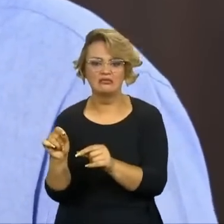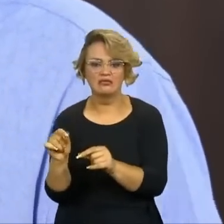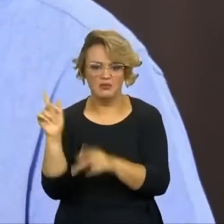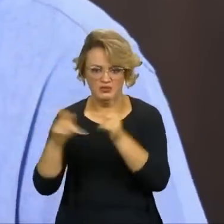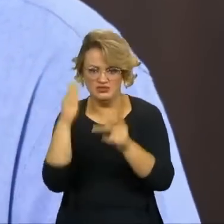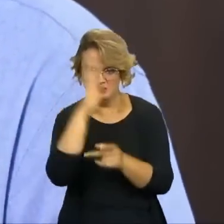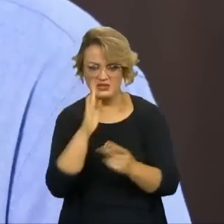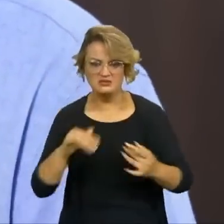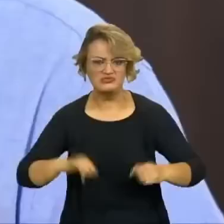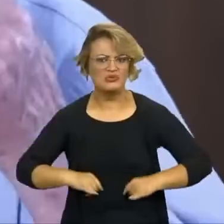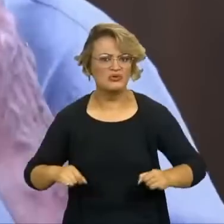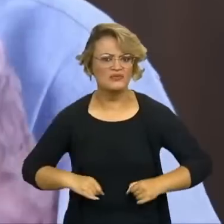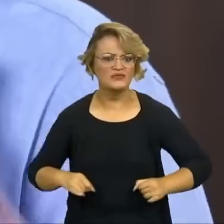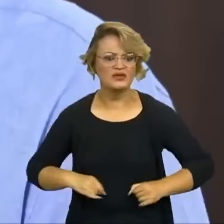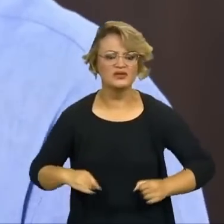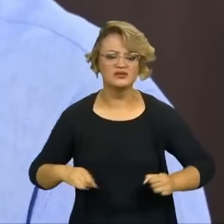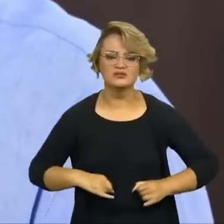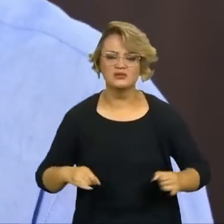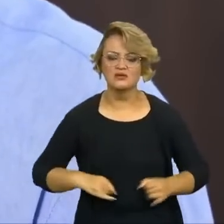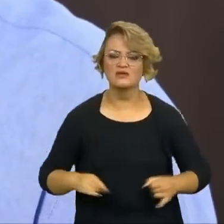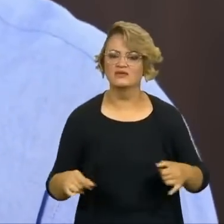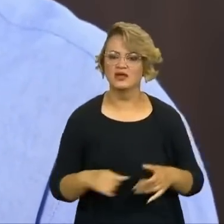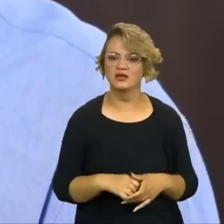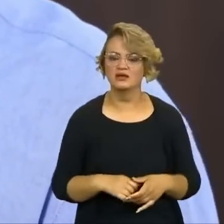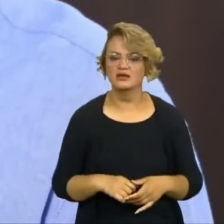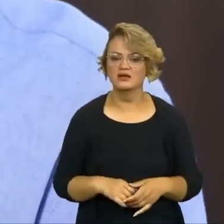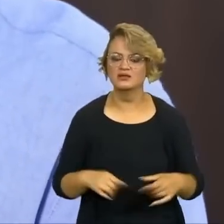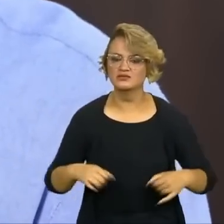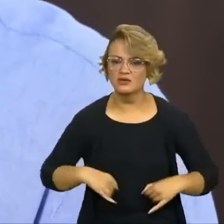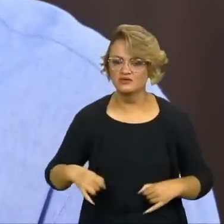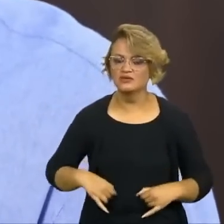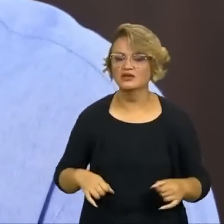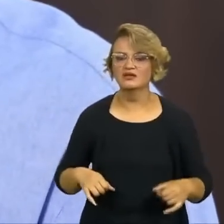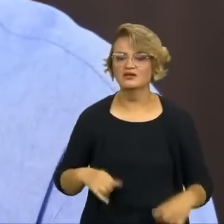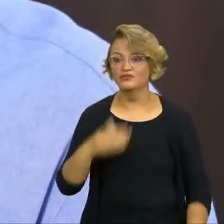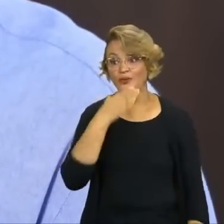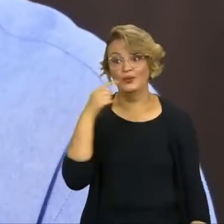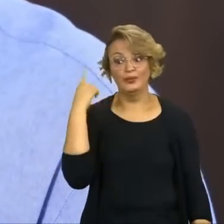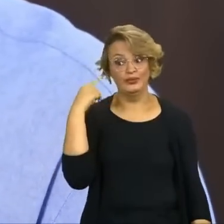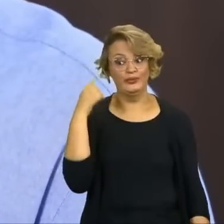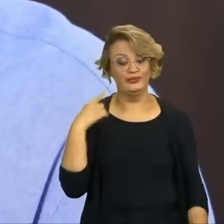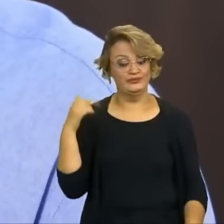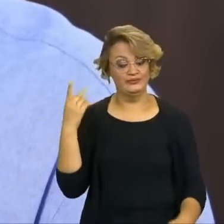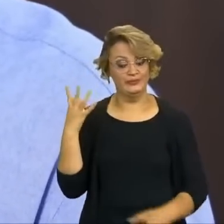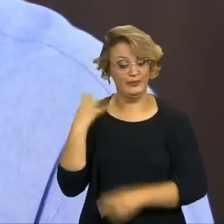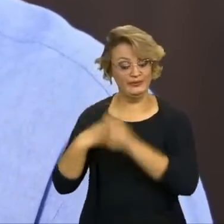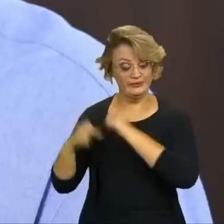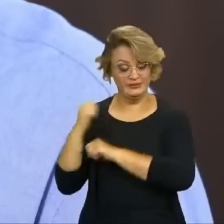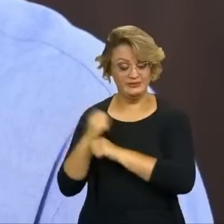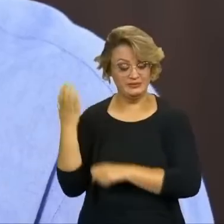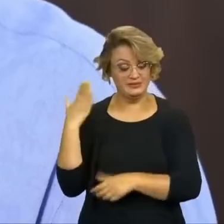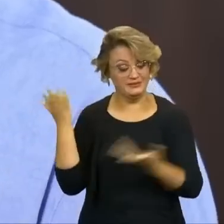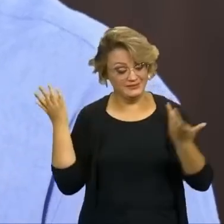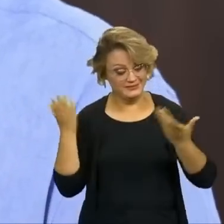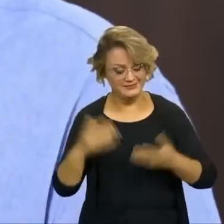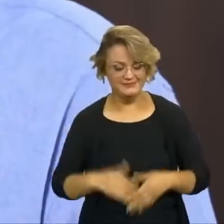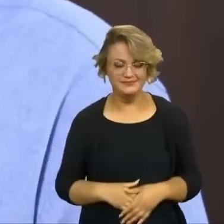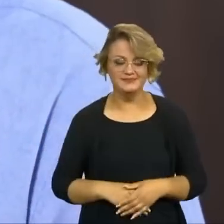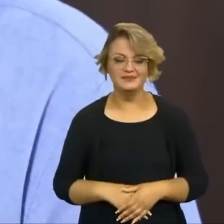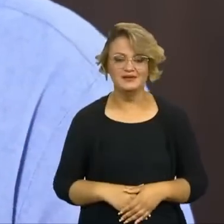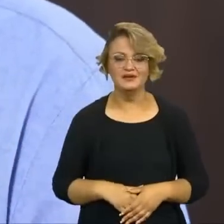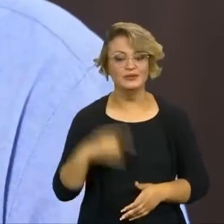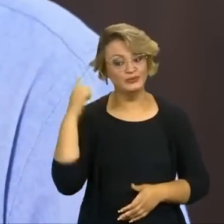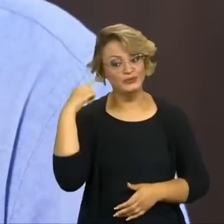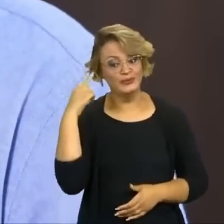foi do povo. O resultado disso foi o maluco Beleza que governou esse país durante 4 anos. O resultado disso